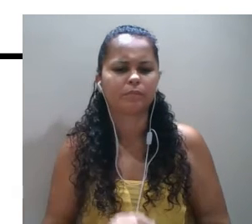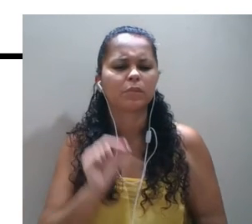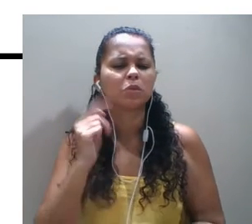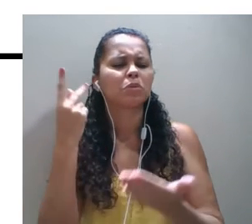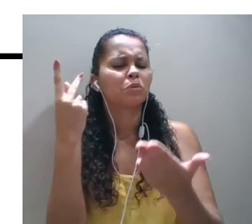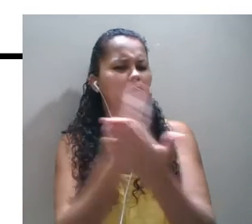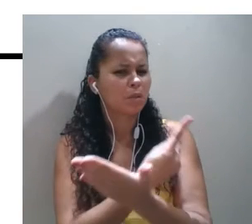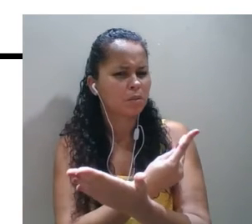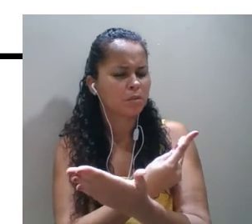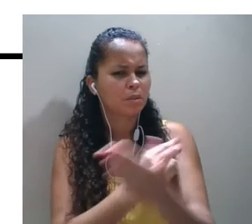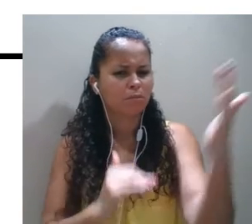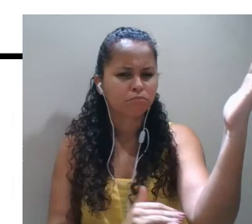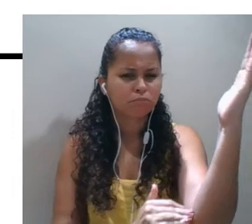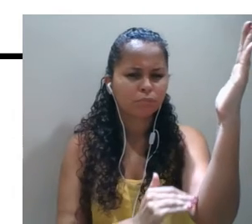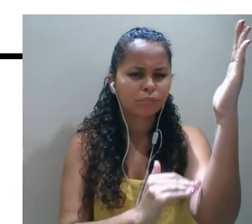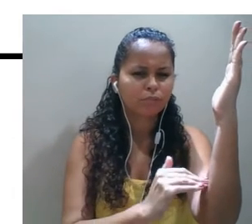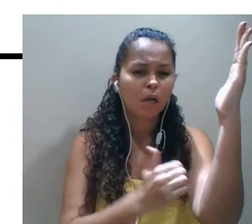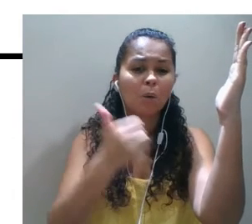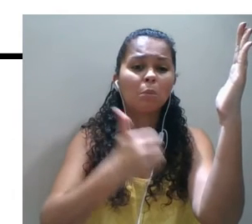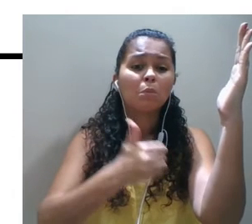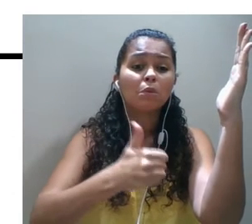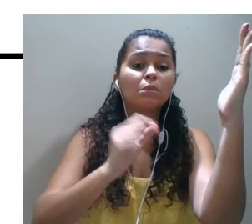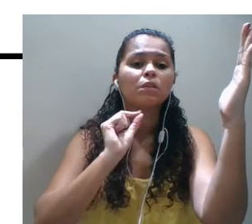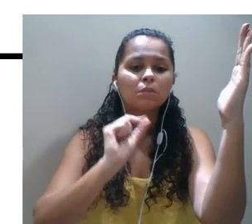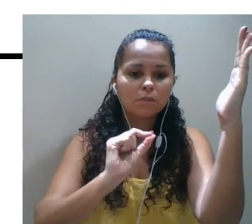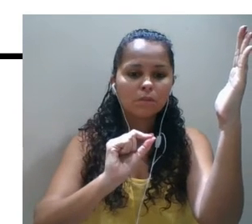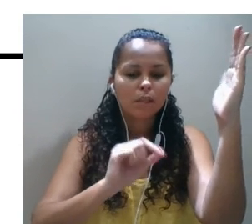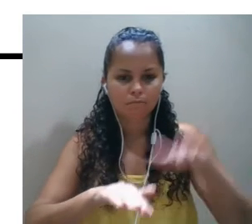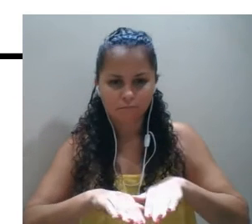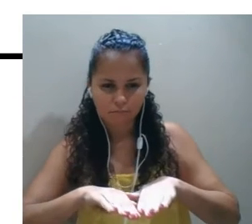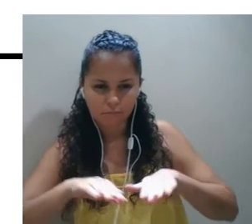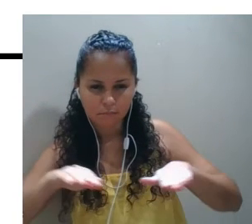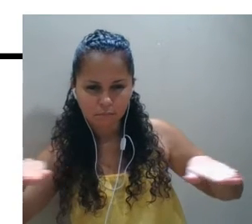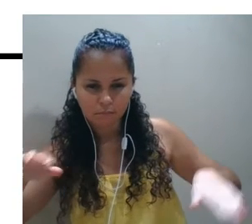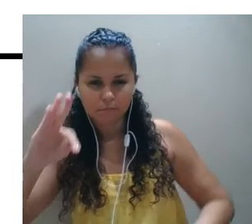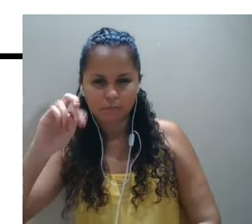o que acontece agora quando ele chega no primeiro andar. Então, se ele partiu do térreo